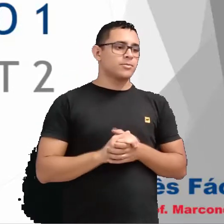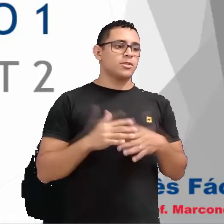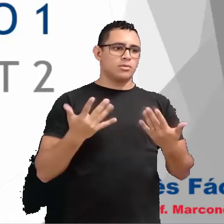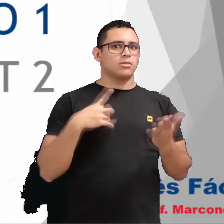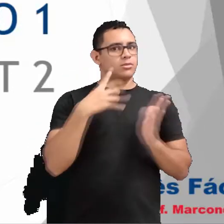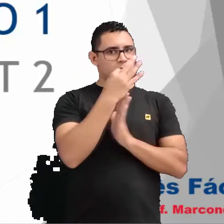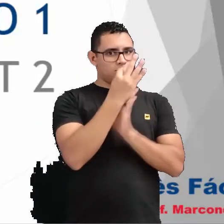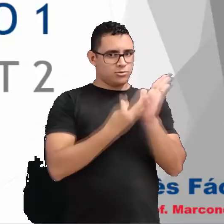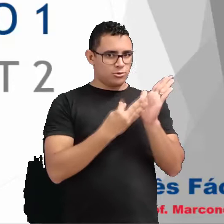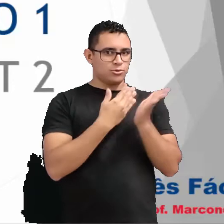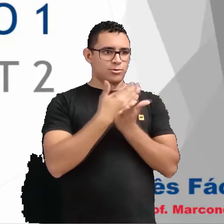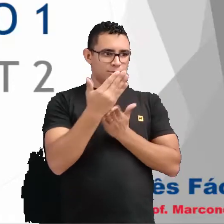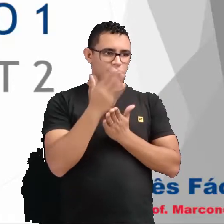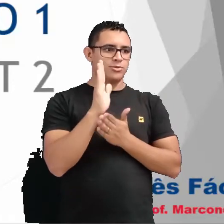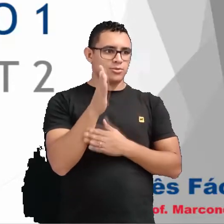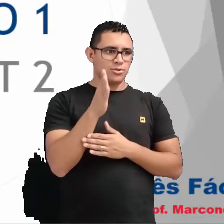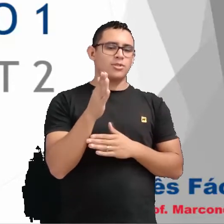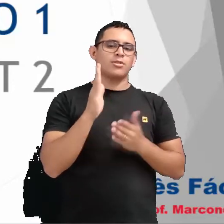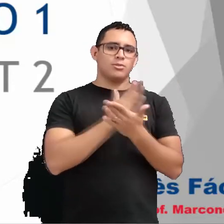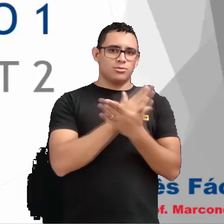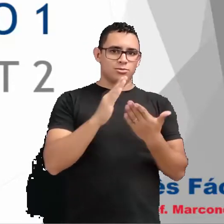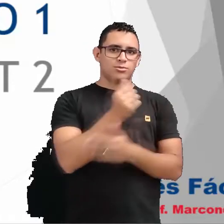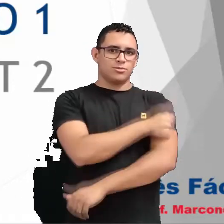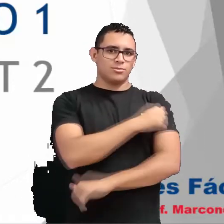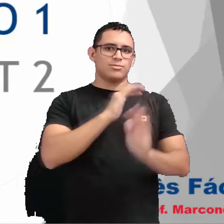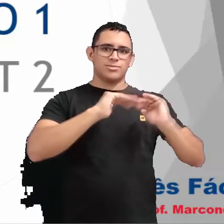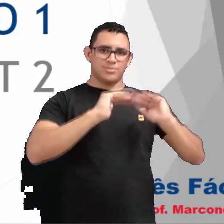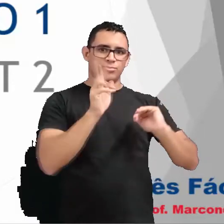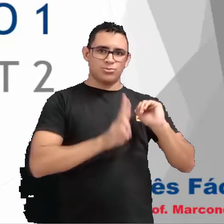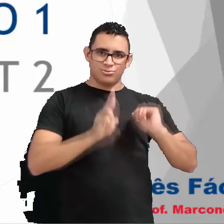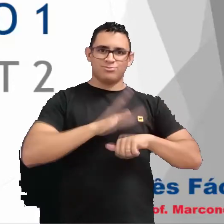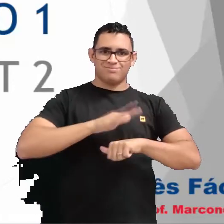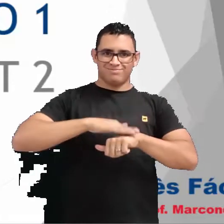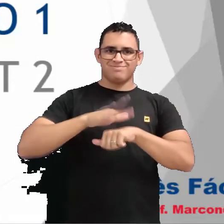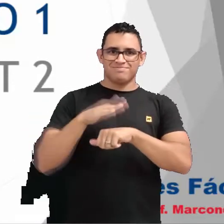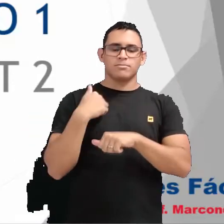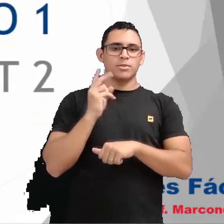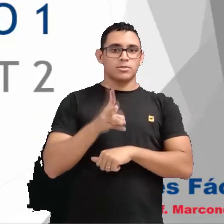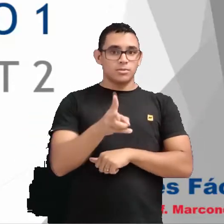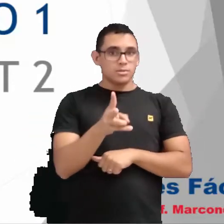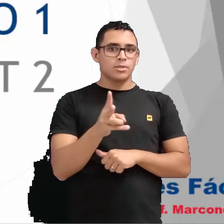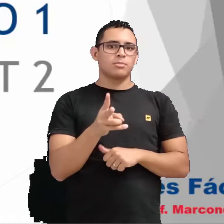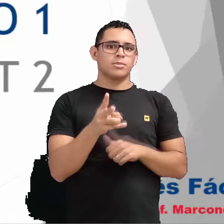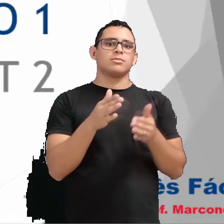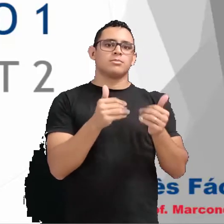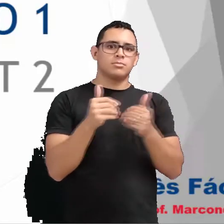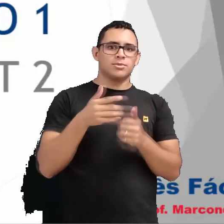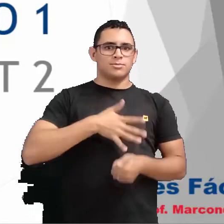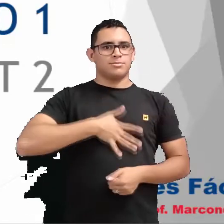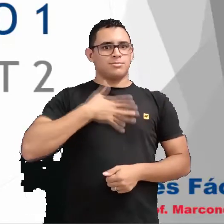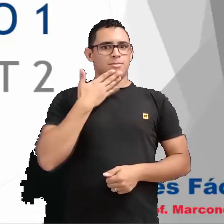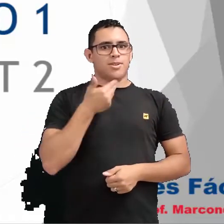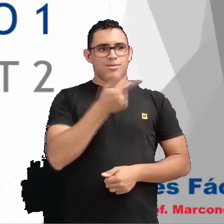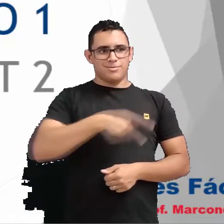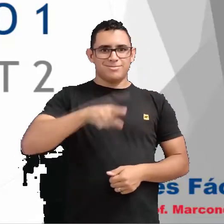que gosta bastante de texto, já me pediram para usar mais, tá? Então, sempre que possível, eu procuro atender aí aquilo que dá um pouco mais de prazer para